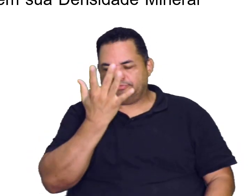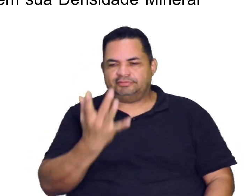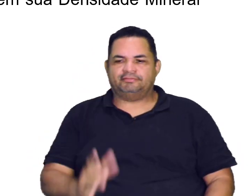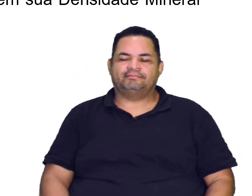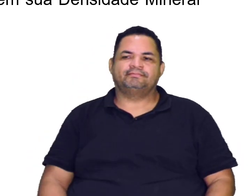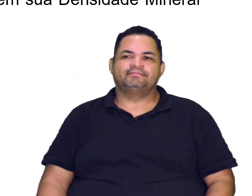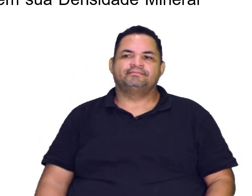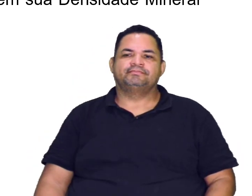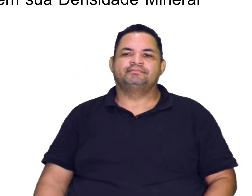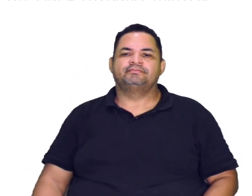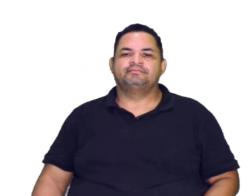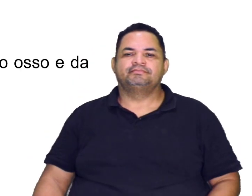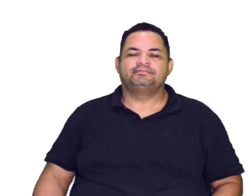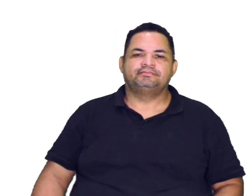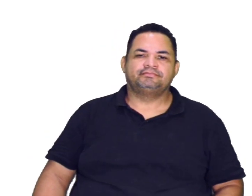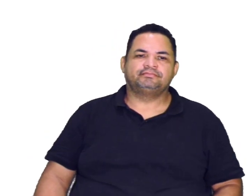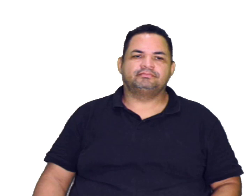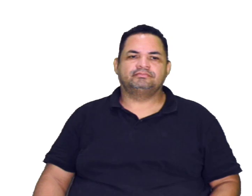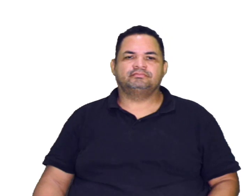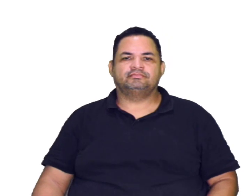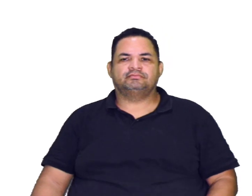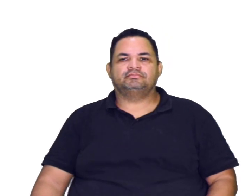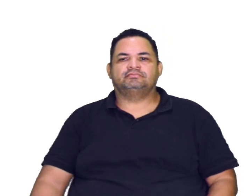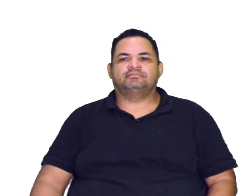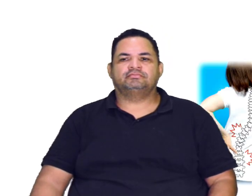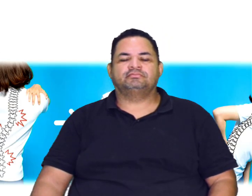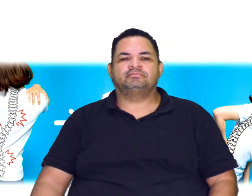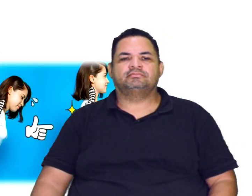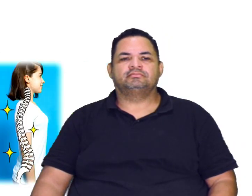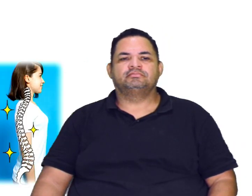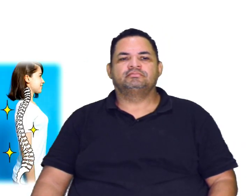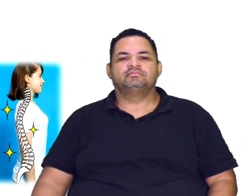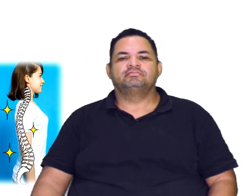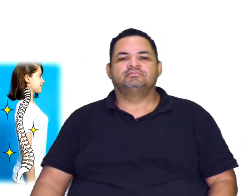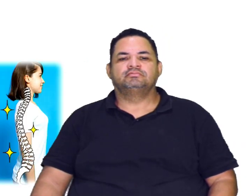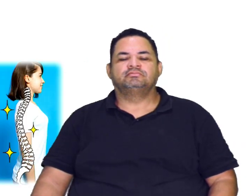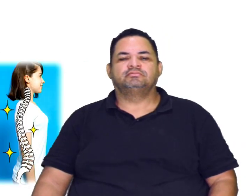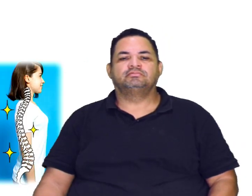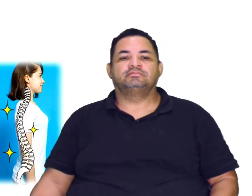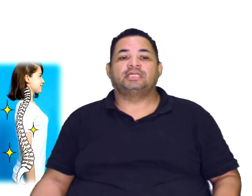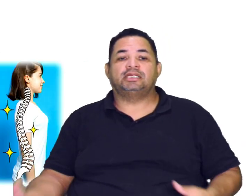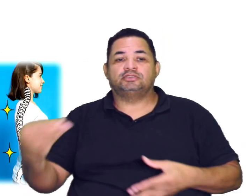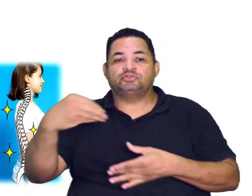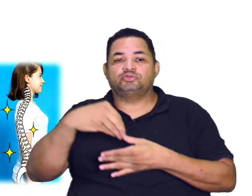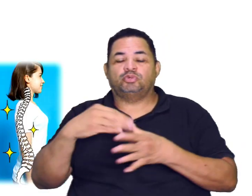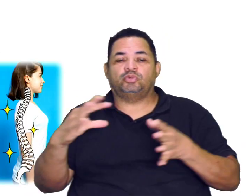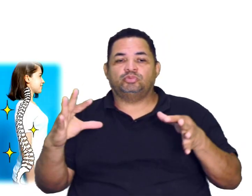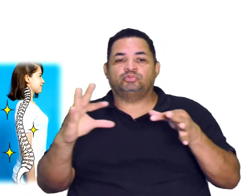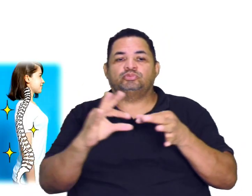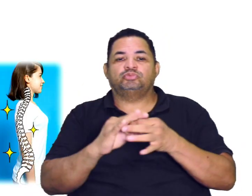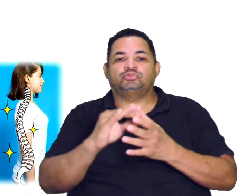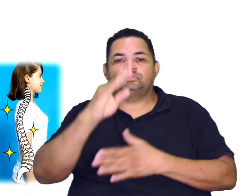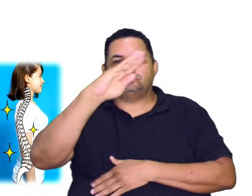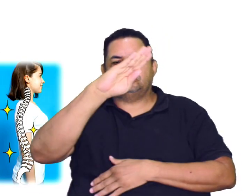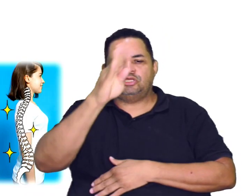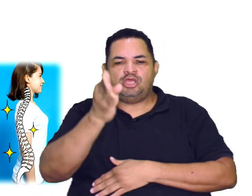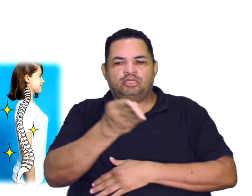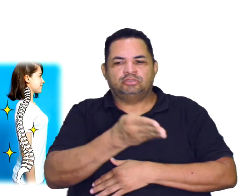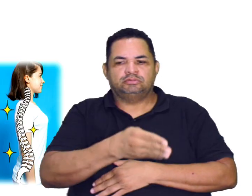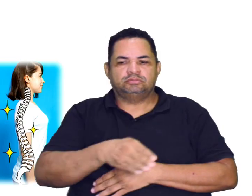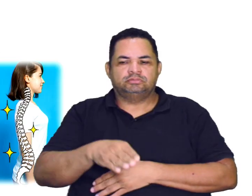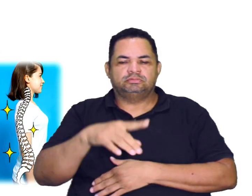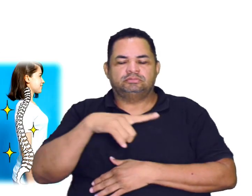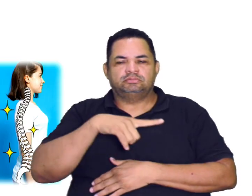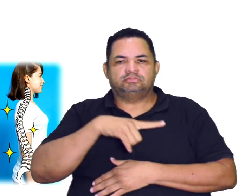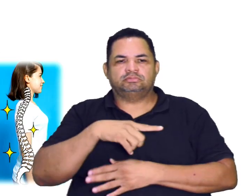E aí já viu, a situação se agrava cada vez mais. Dentro desse contexto das colunas e dos desvios, a gente tem